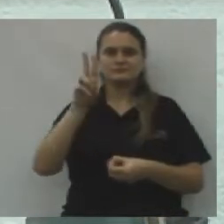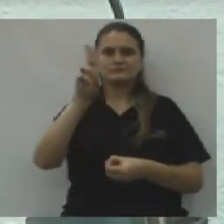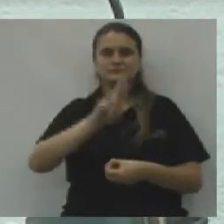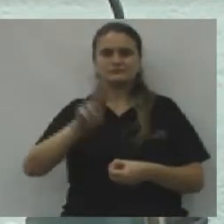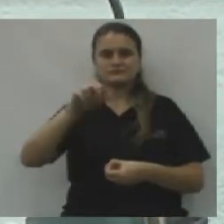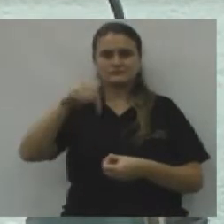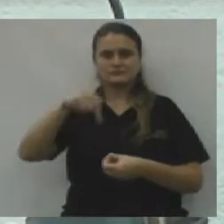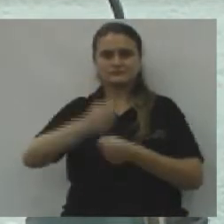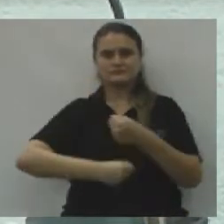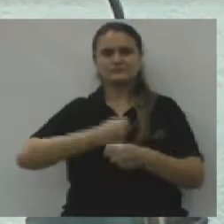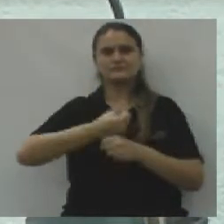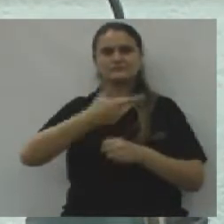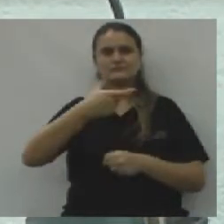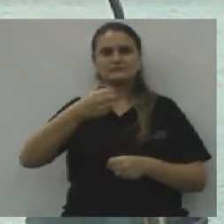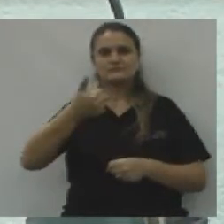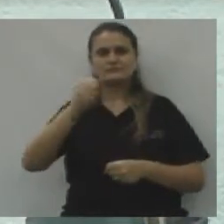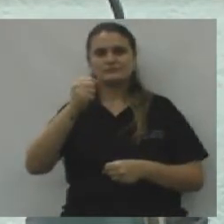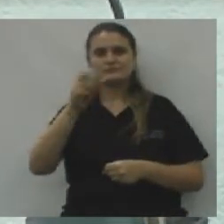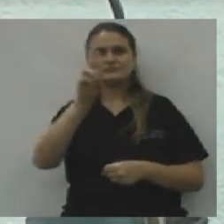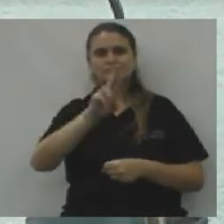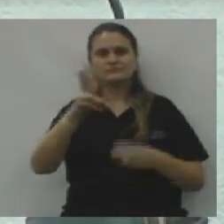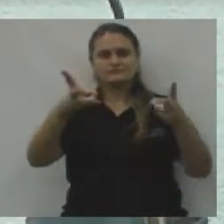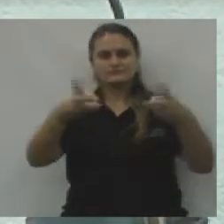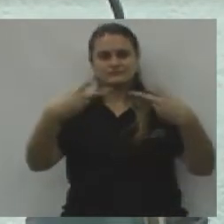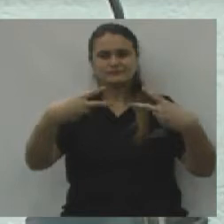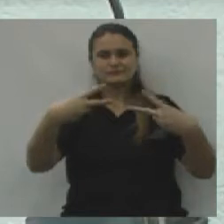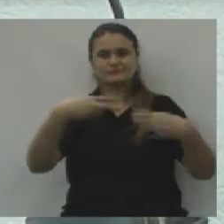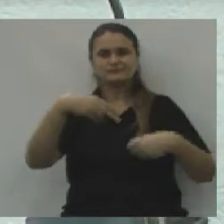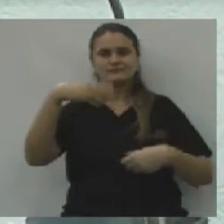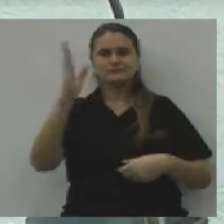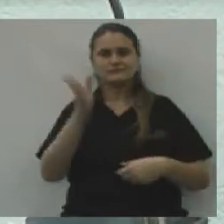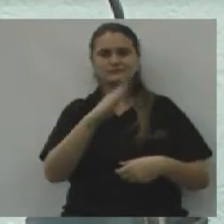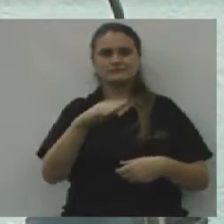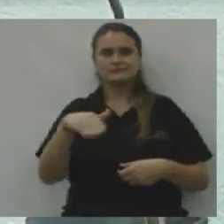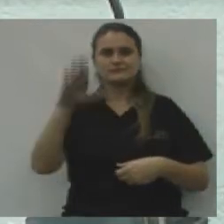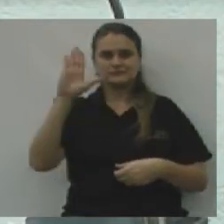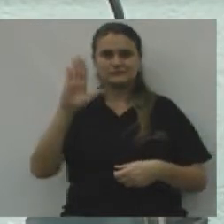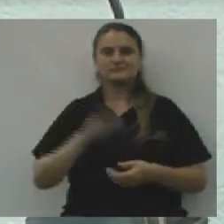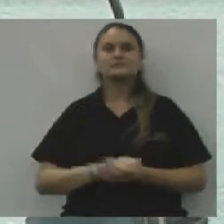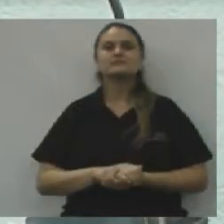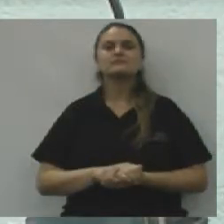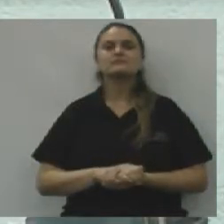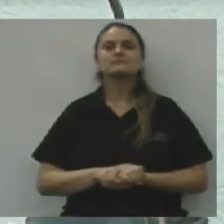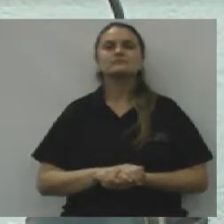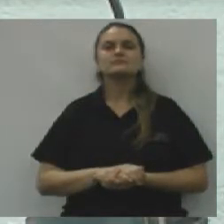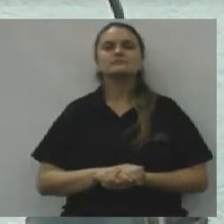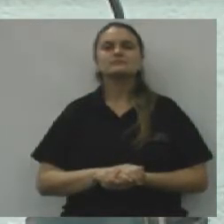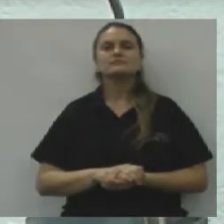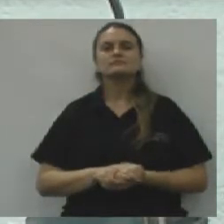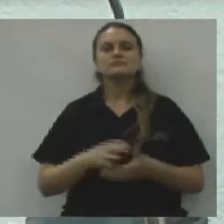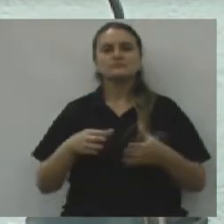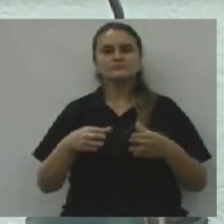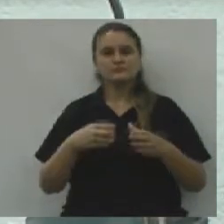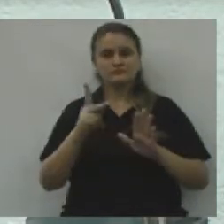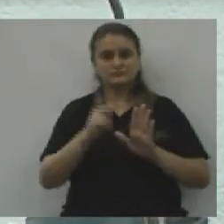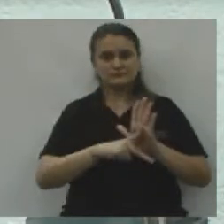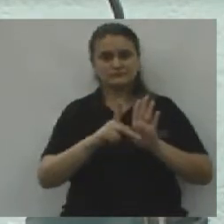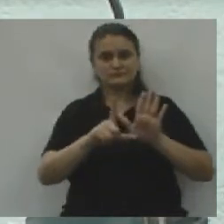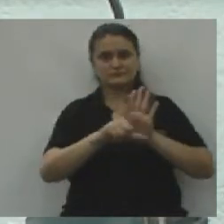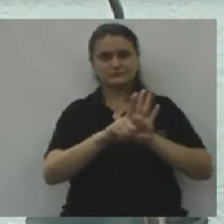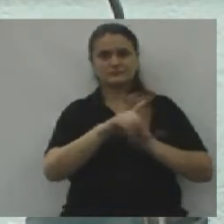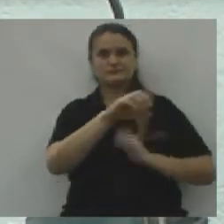de 2018, com recursos de excesso de arrecadação. Fundamentação. O projeto de